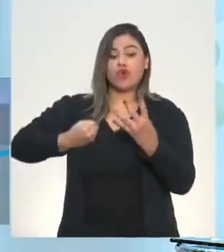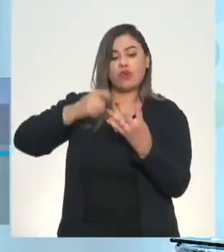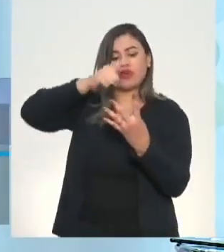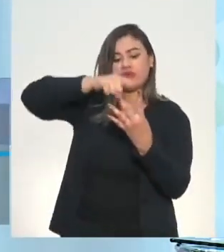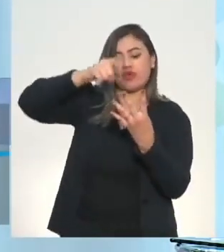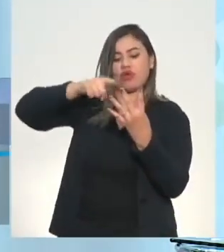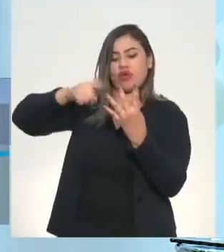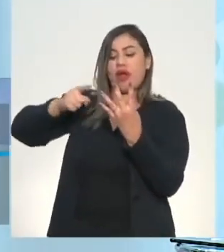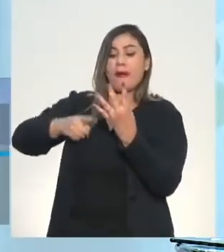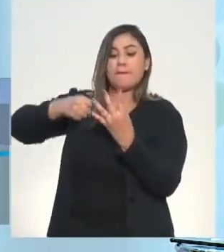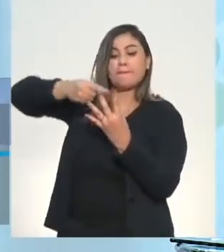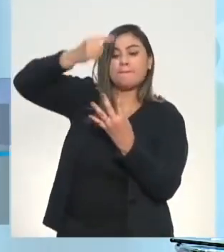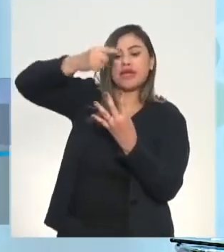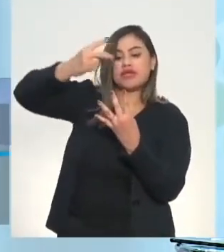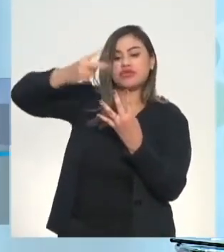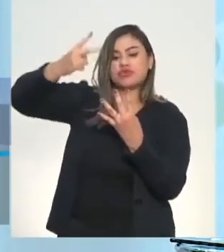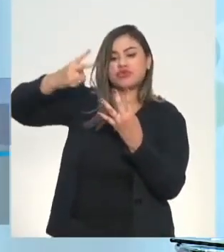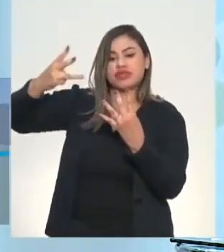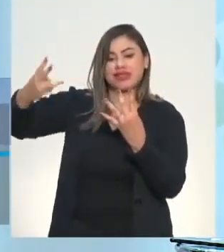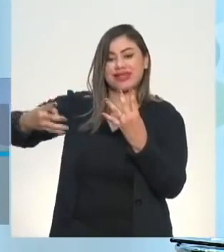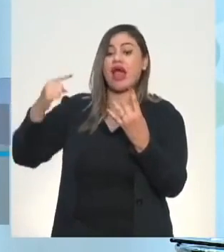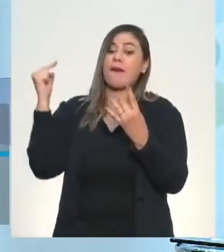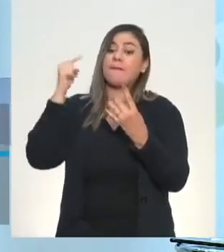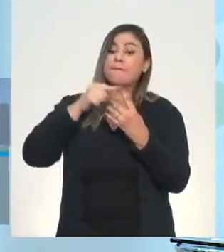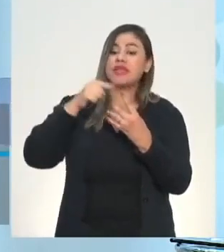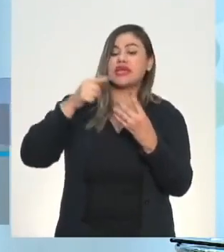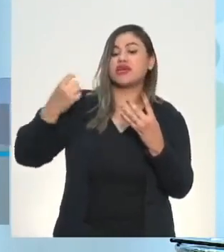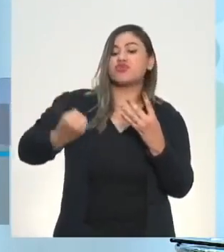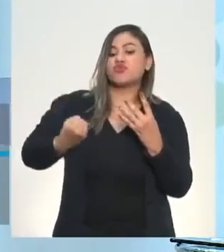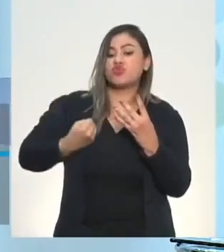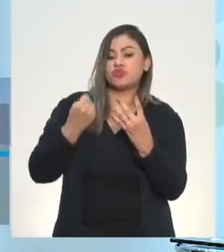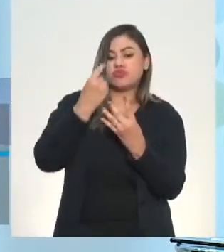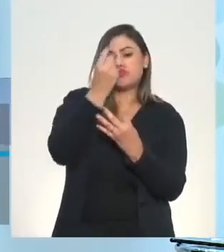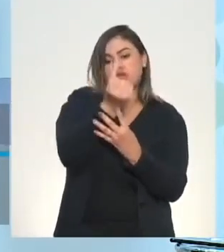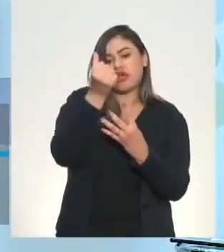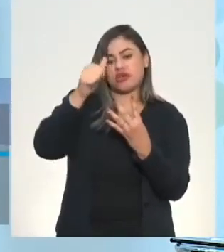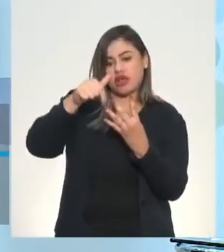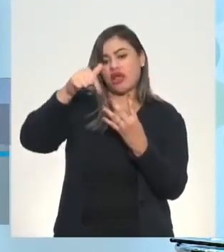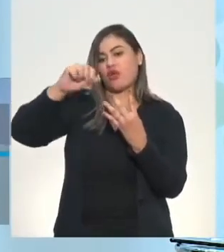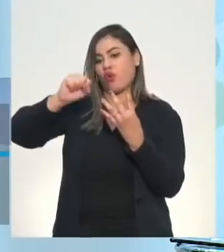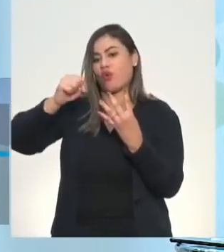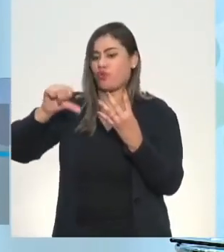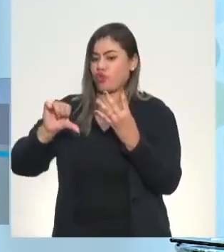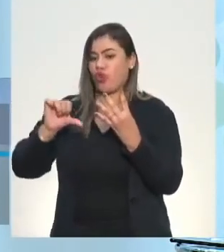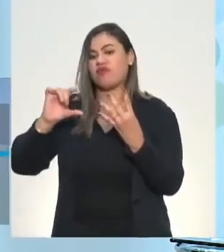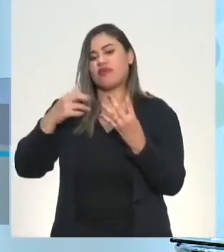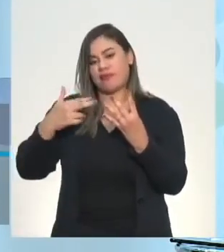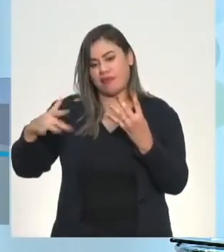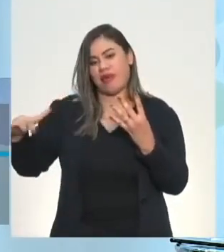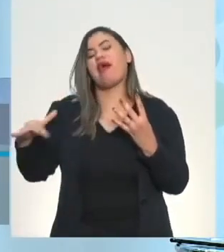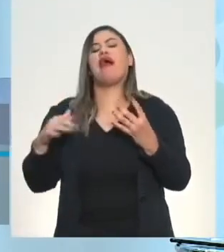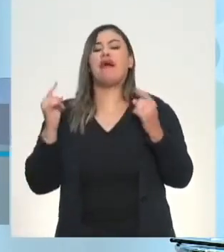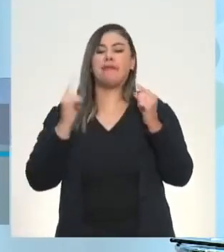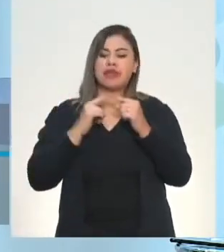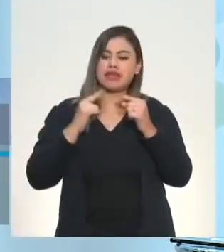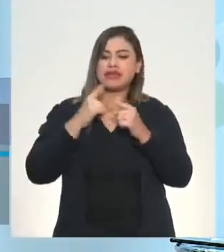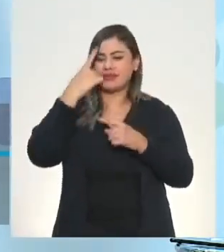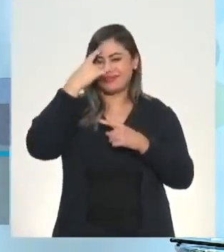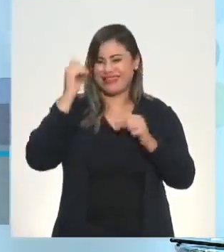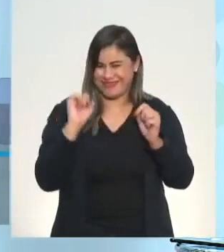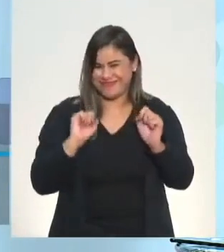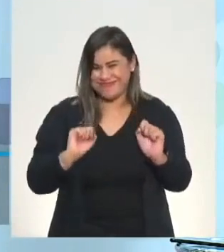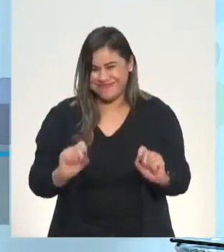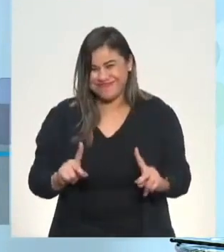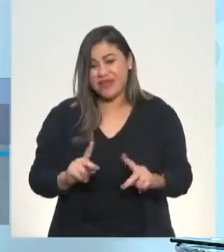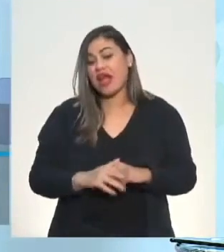formação, por que ele fala lei? Porque tem que ser obedecida para você construir a sequência. Então, a ideia basicamente é essa mesmo.